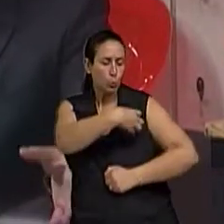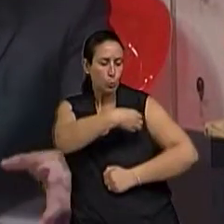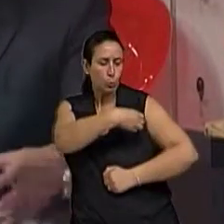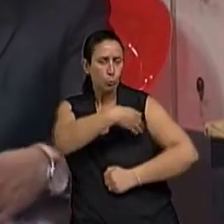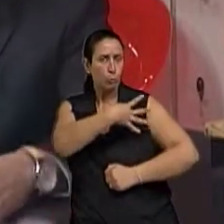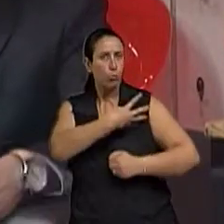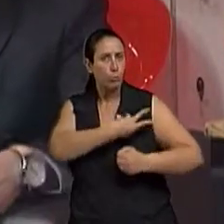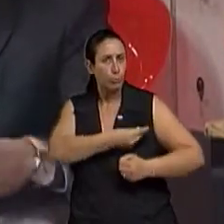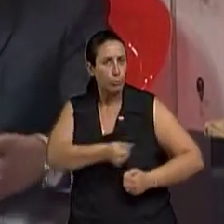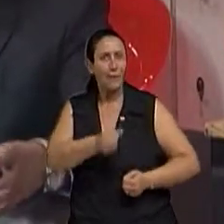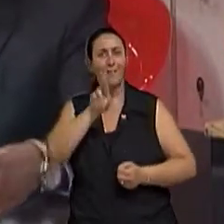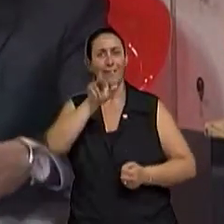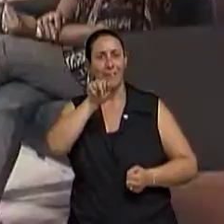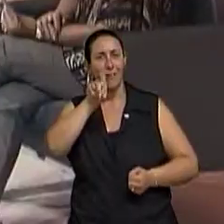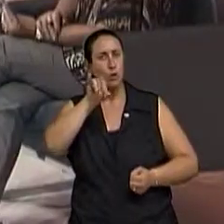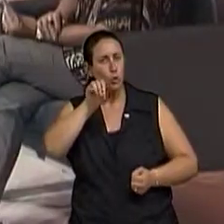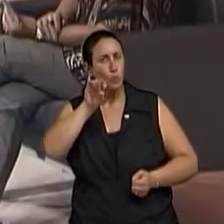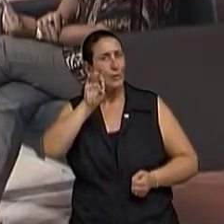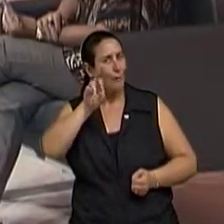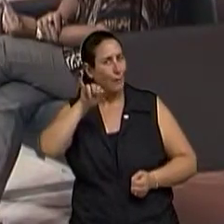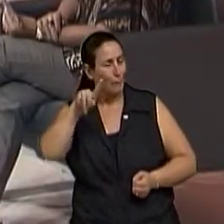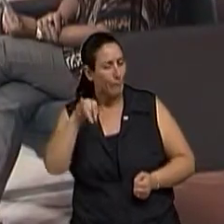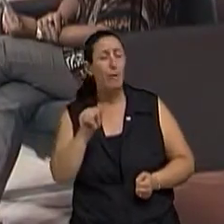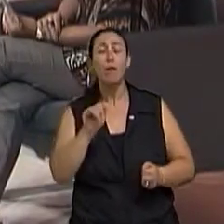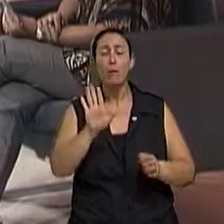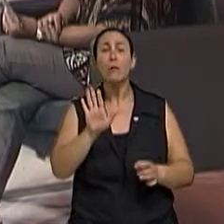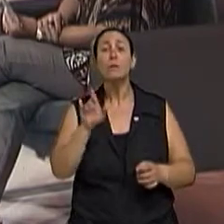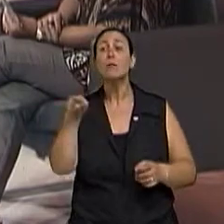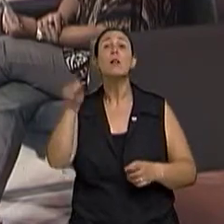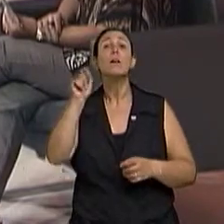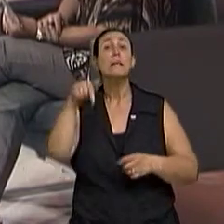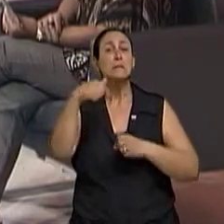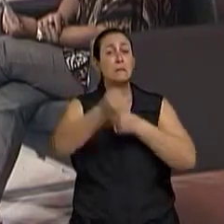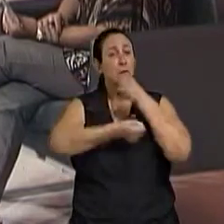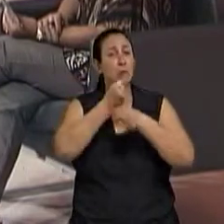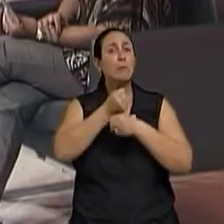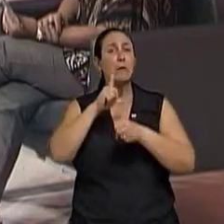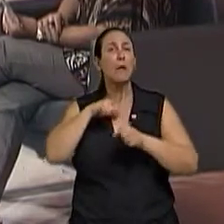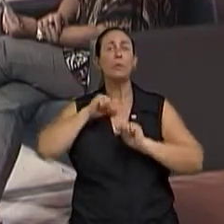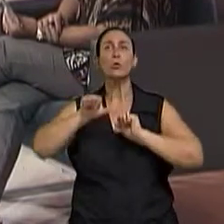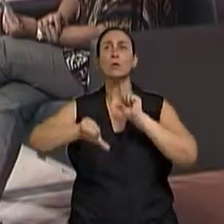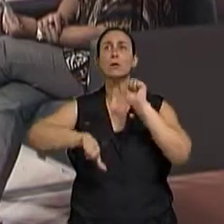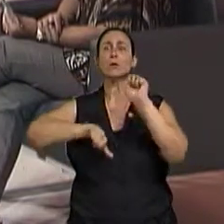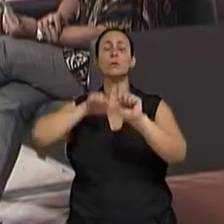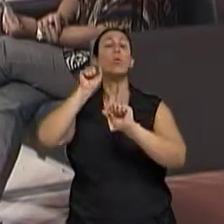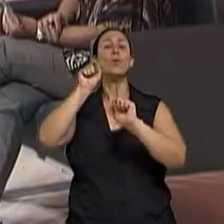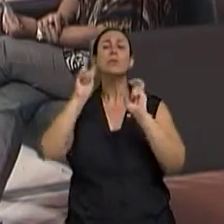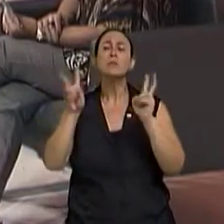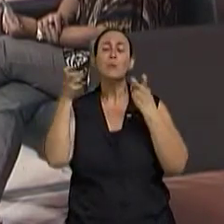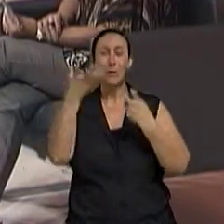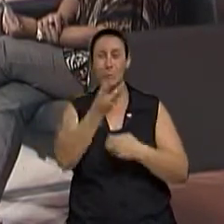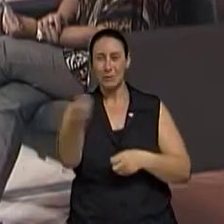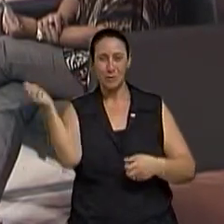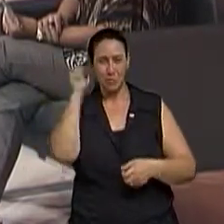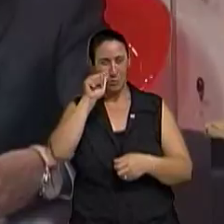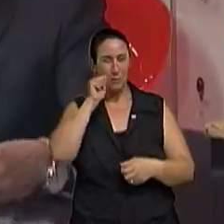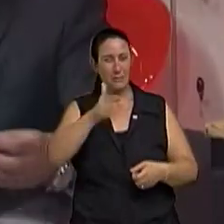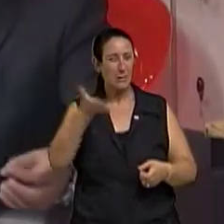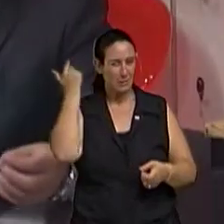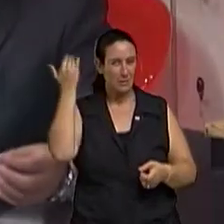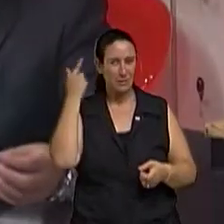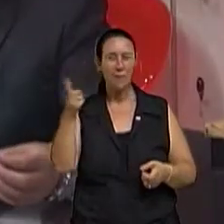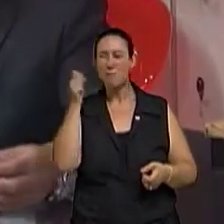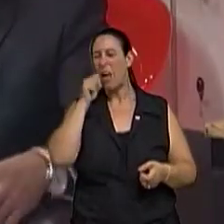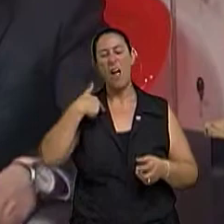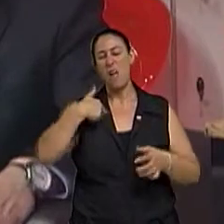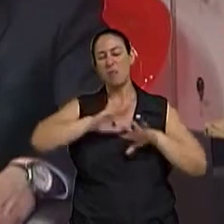tratamento adicional, quimioterápico, hormonal. Sim. E nesse ano ela tem a mudança. E o que a gente tem de experiência em relação às mulheres? As mulheres que tinham algumas dúvidas de ou